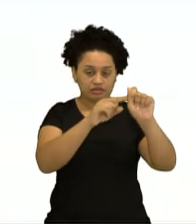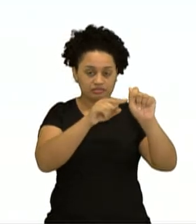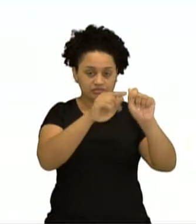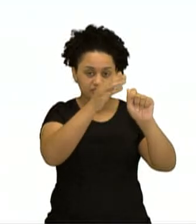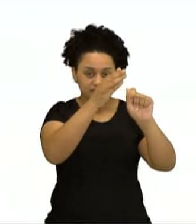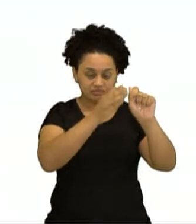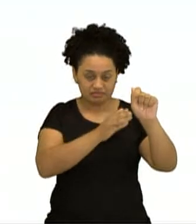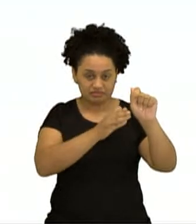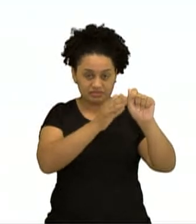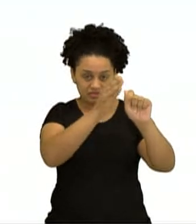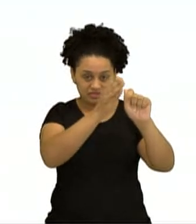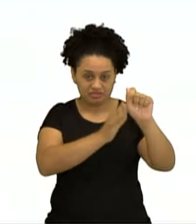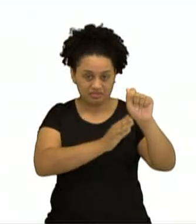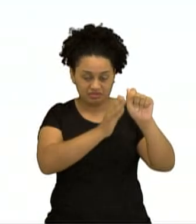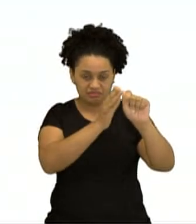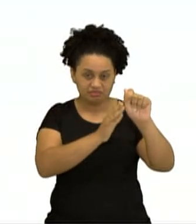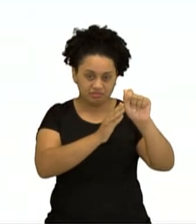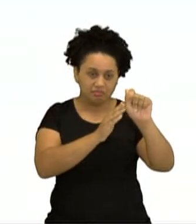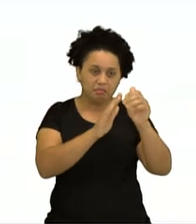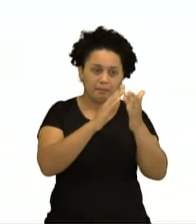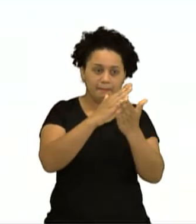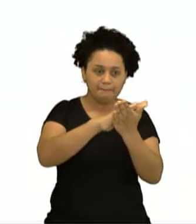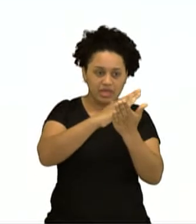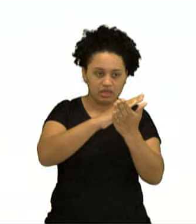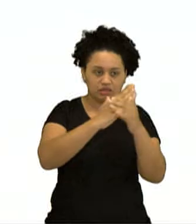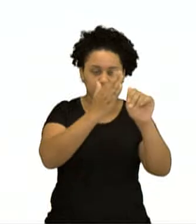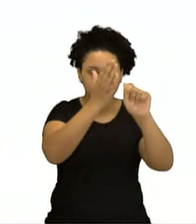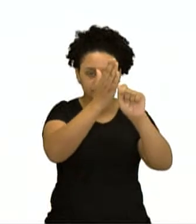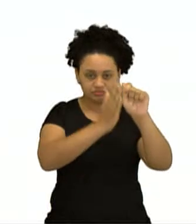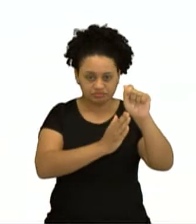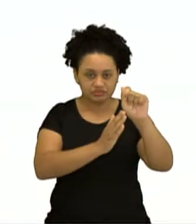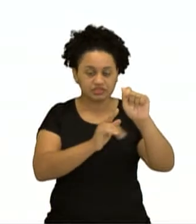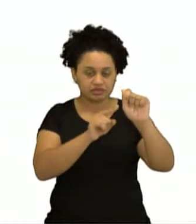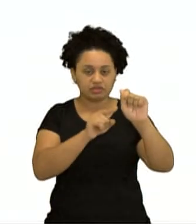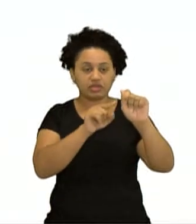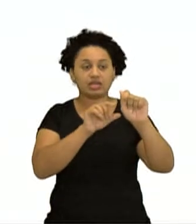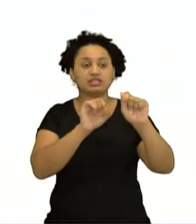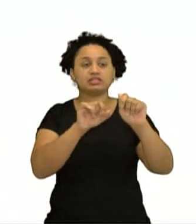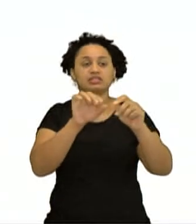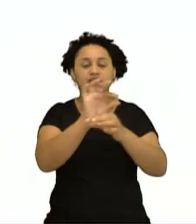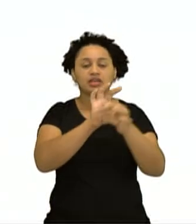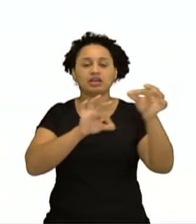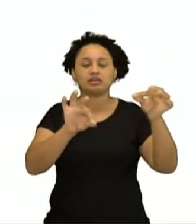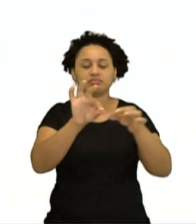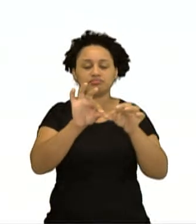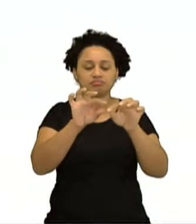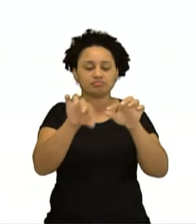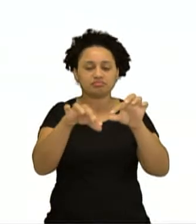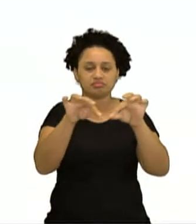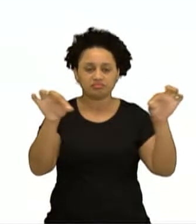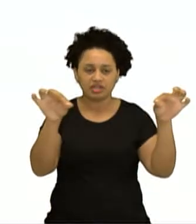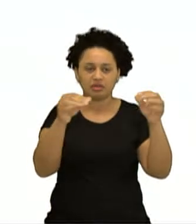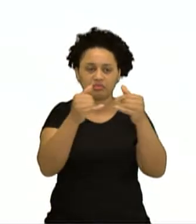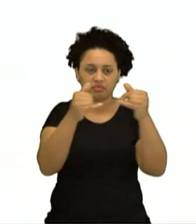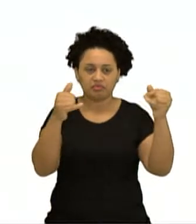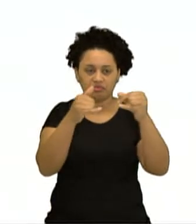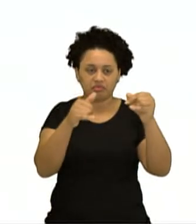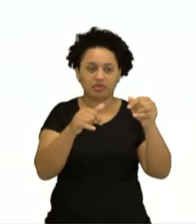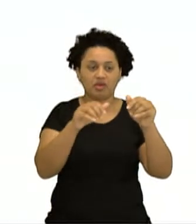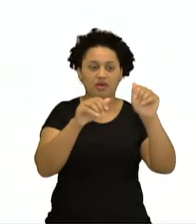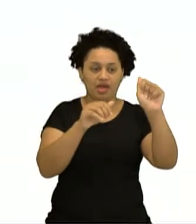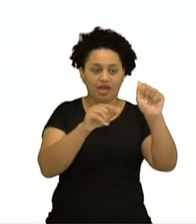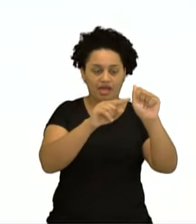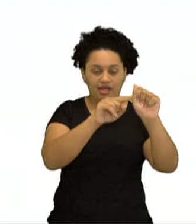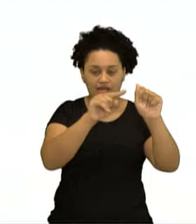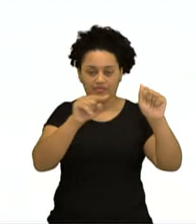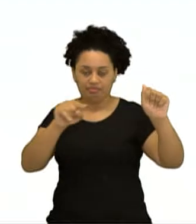das arestas, tá? Ponto médio das arestas. Se amarrarmos um barbante esticado de A até